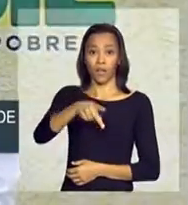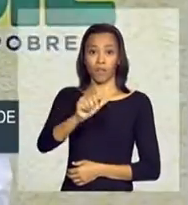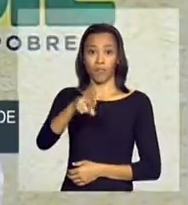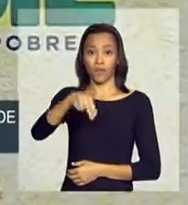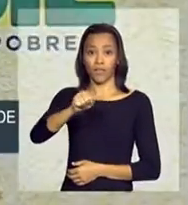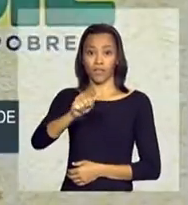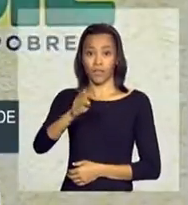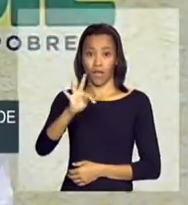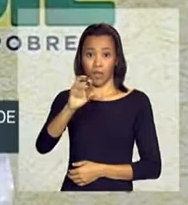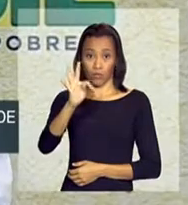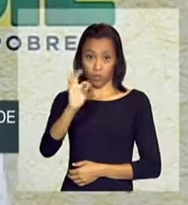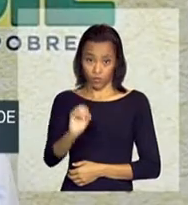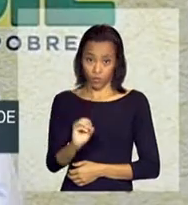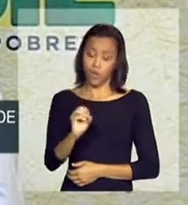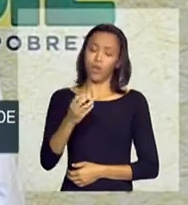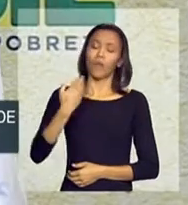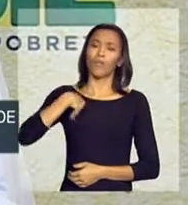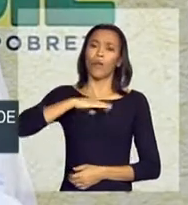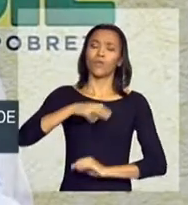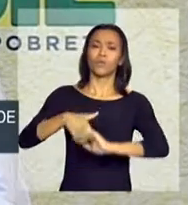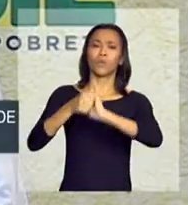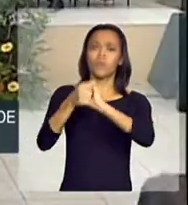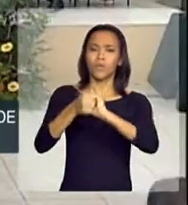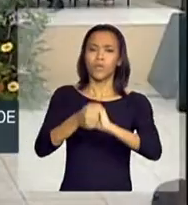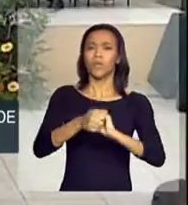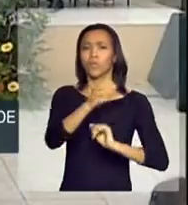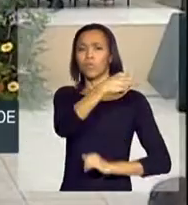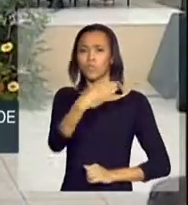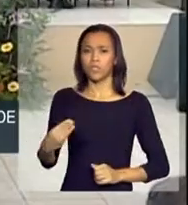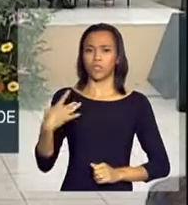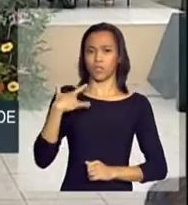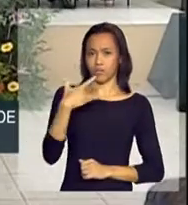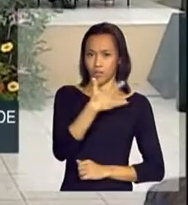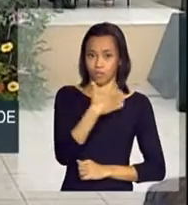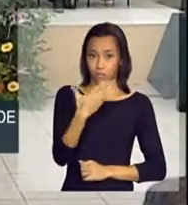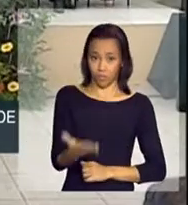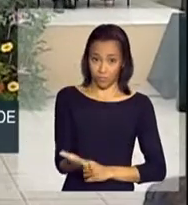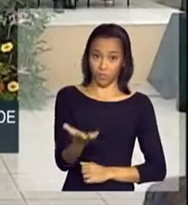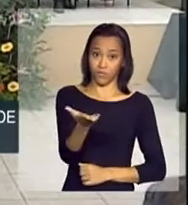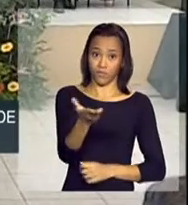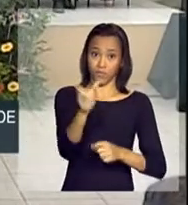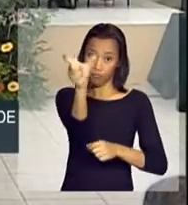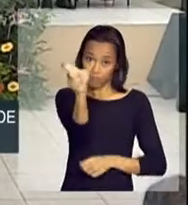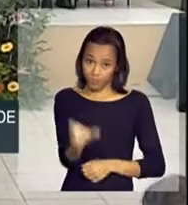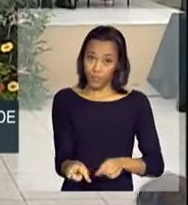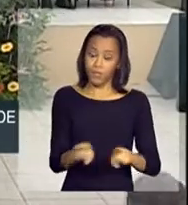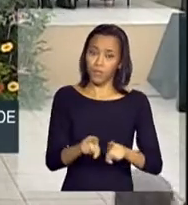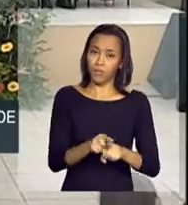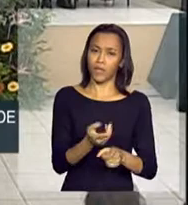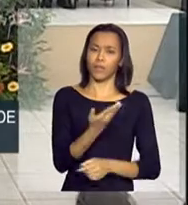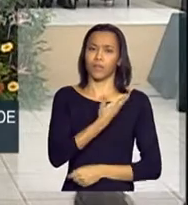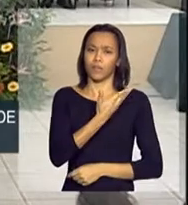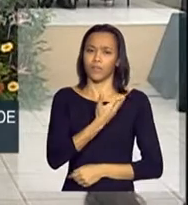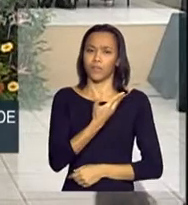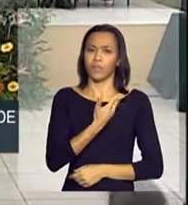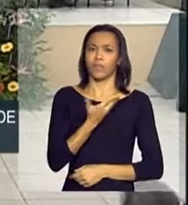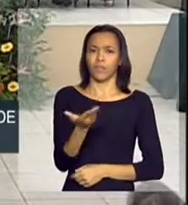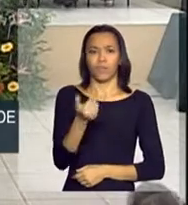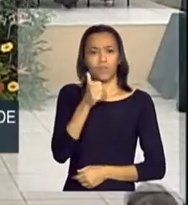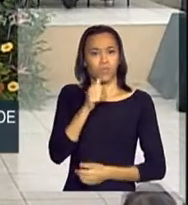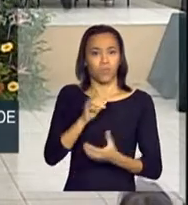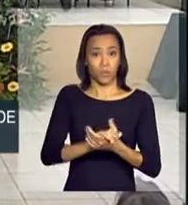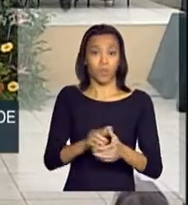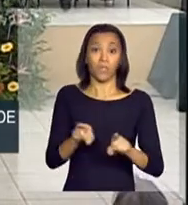comprimentar nosso querido amigo nosso ministro da saúde Alexandre Padilha minha companheira Aí usa nosso o